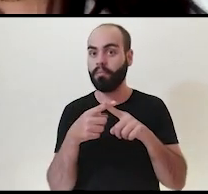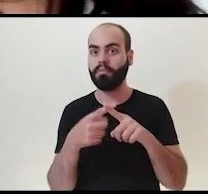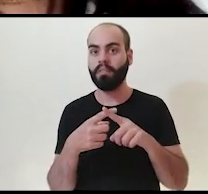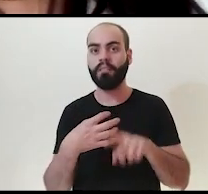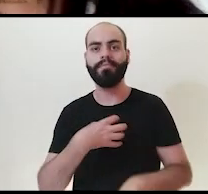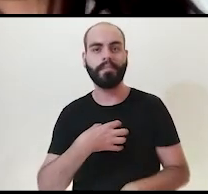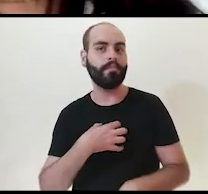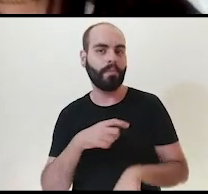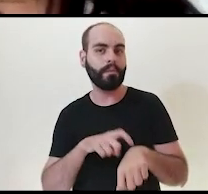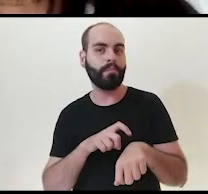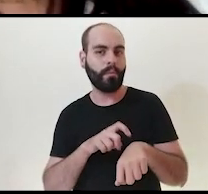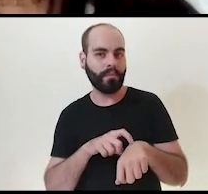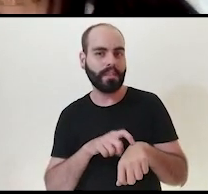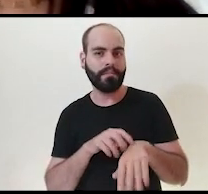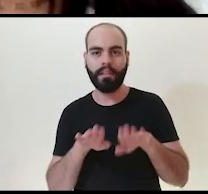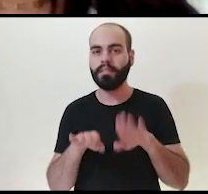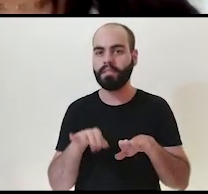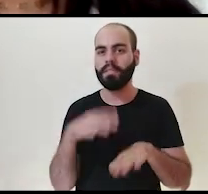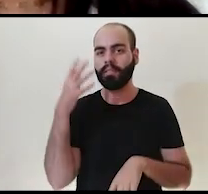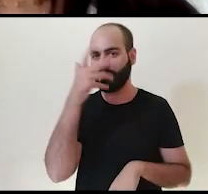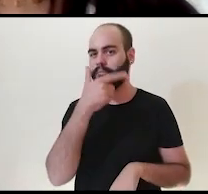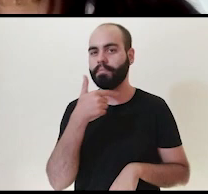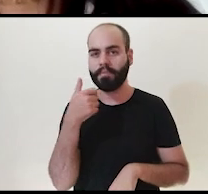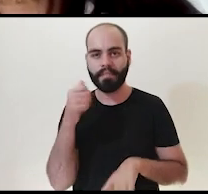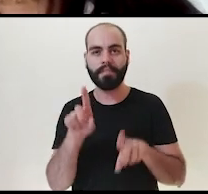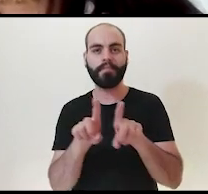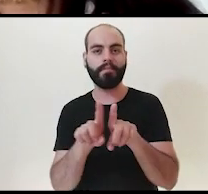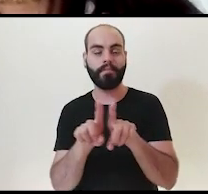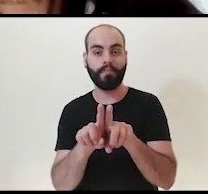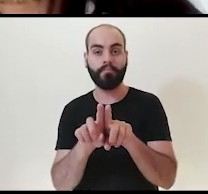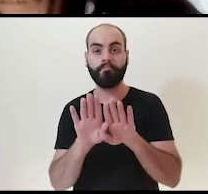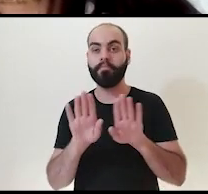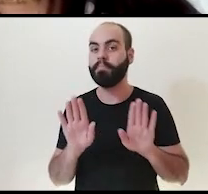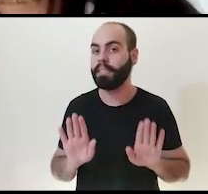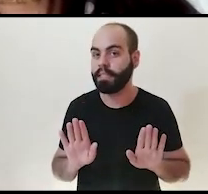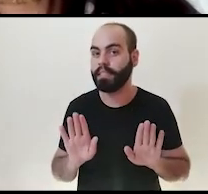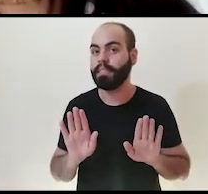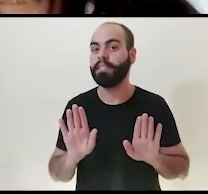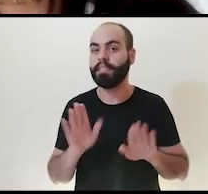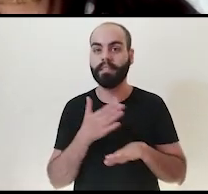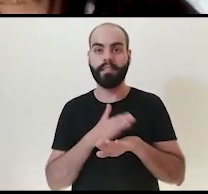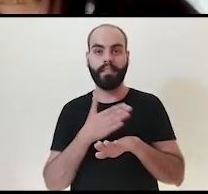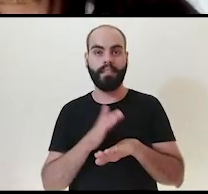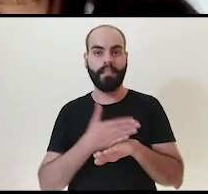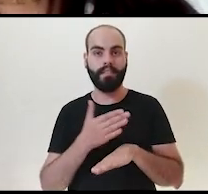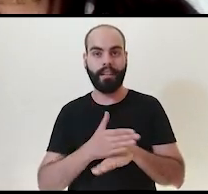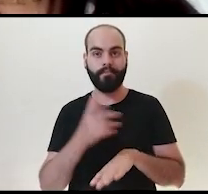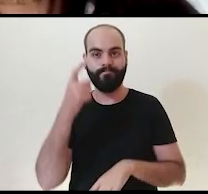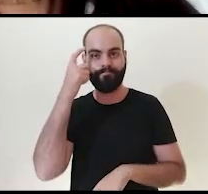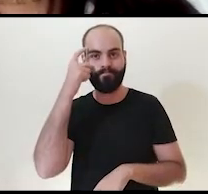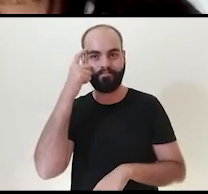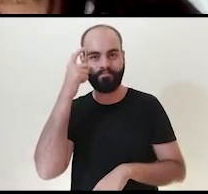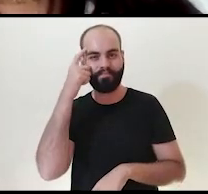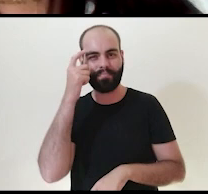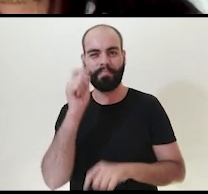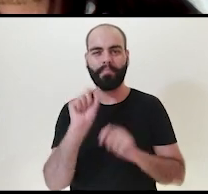momento mesmo, né? Eu Sim. Sim. acho, inclusive, muito bonito isso, mas treinar a mente para poder